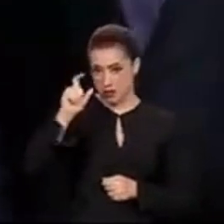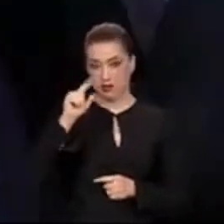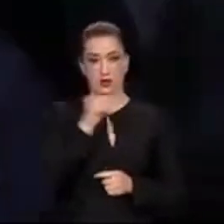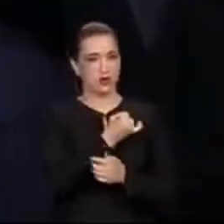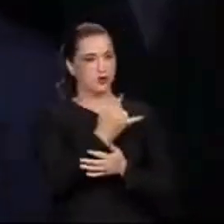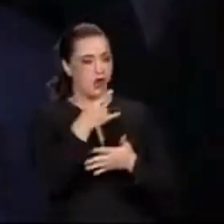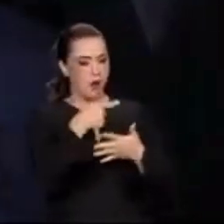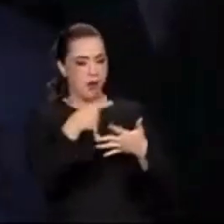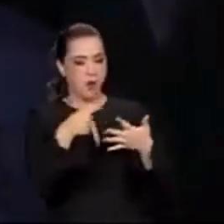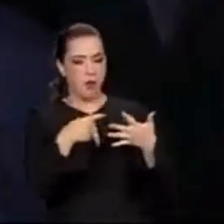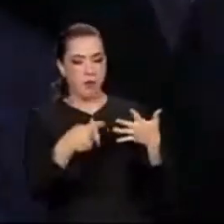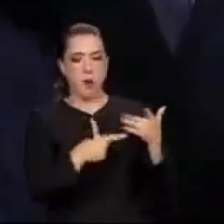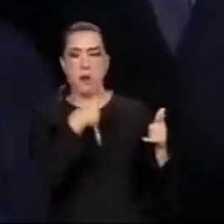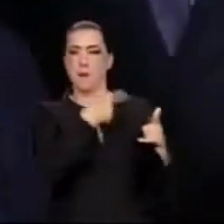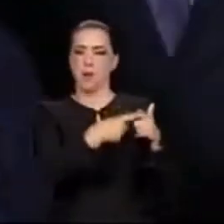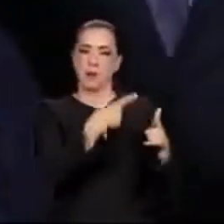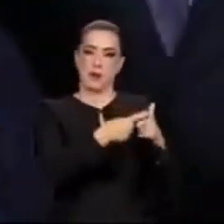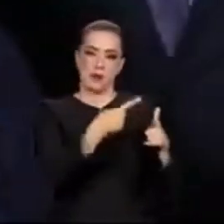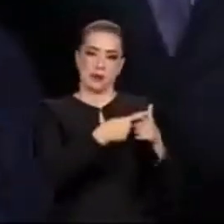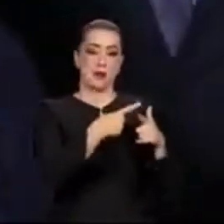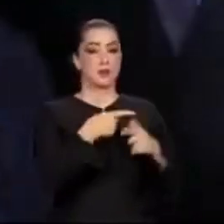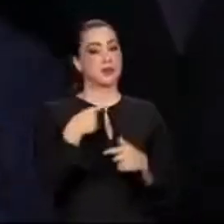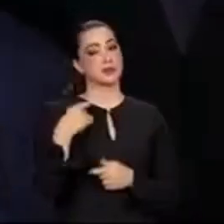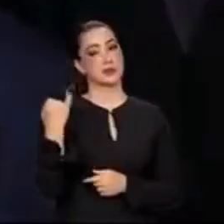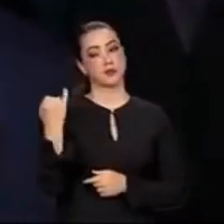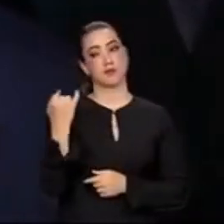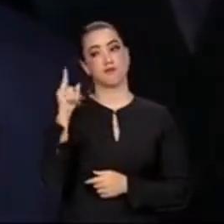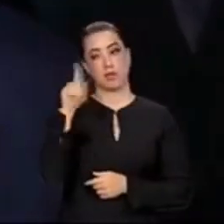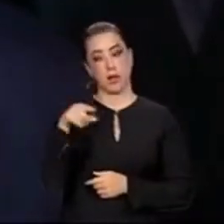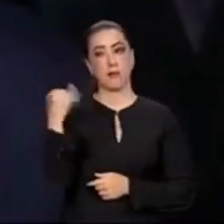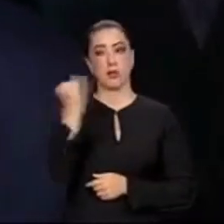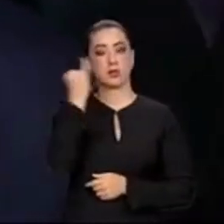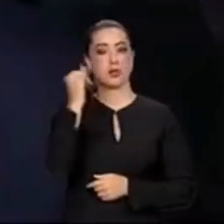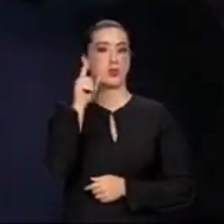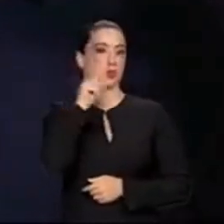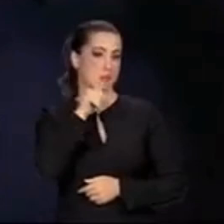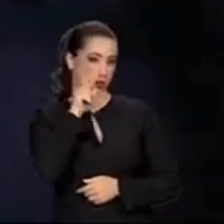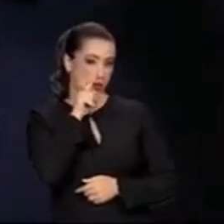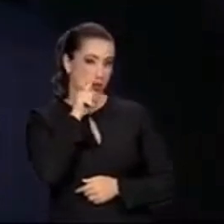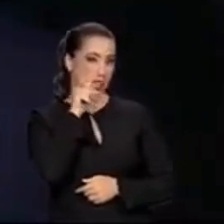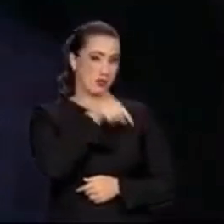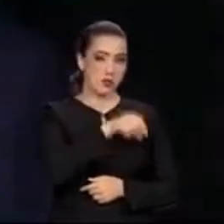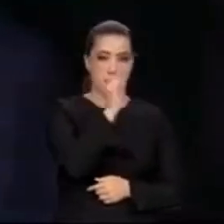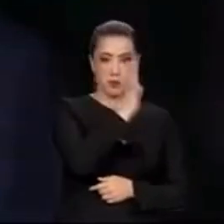problemas de interesse dos Estados Unidos e no Brasil